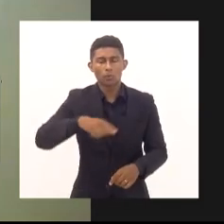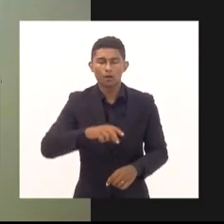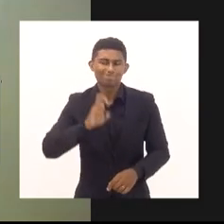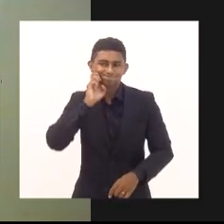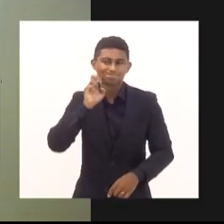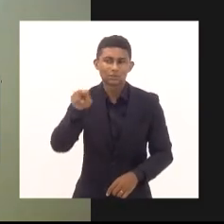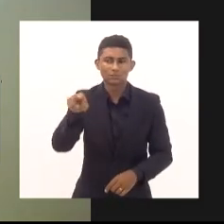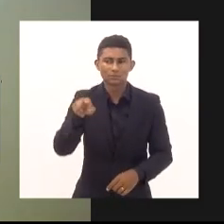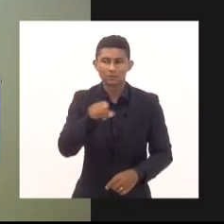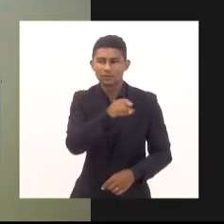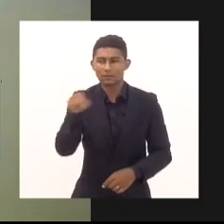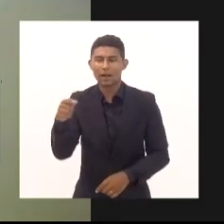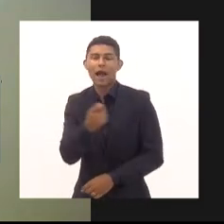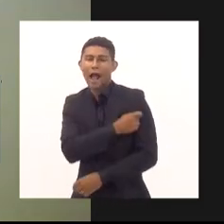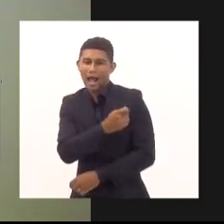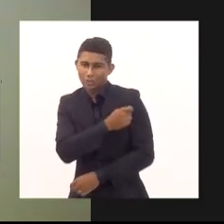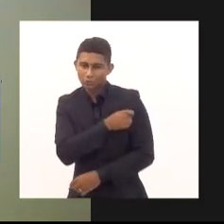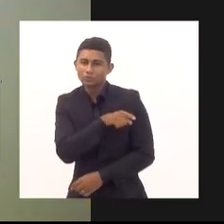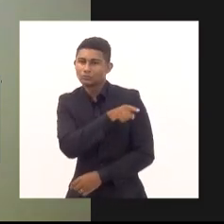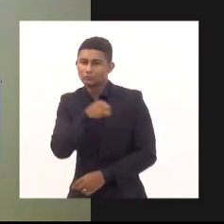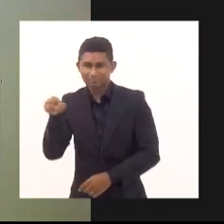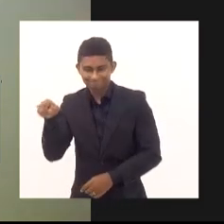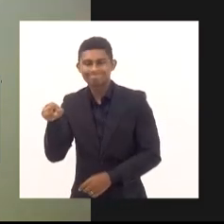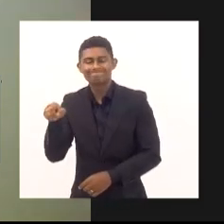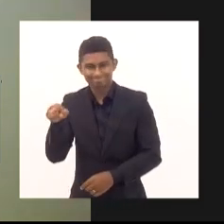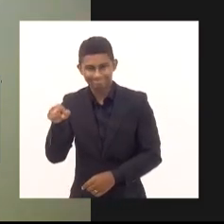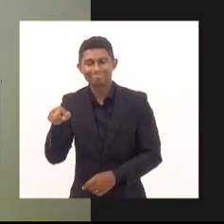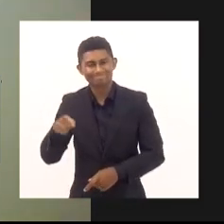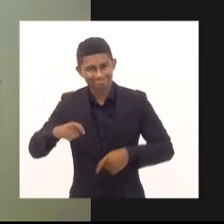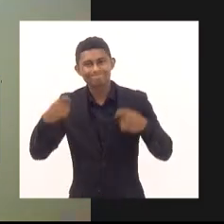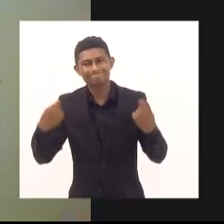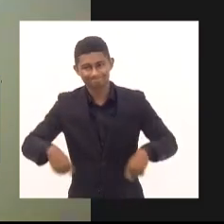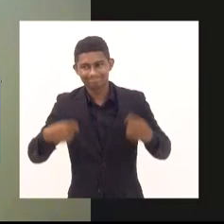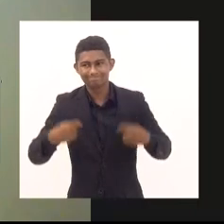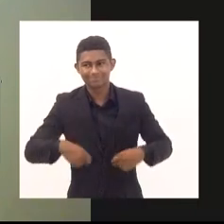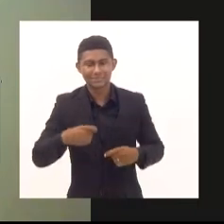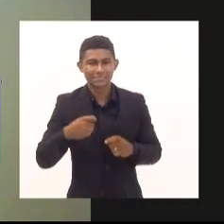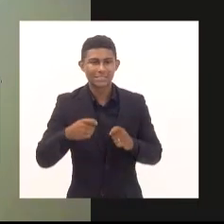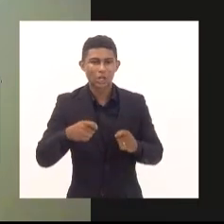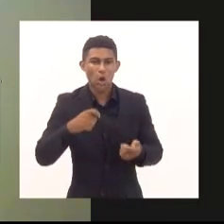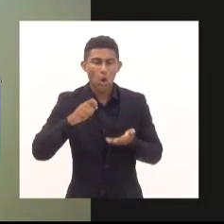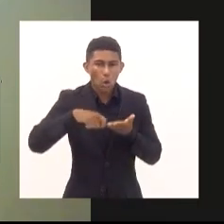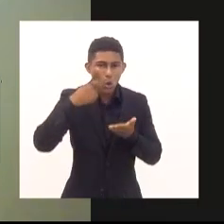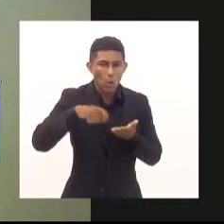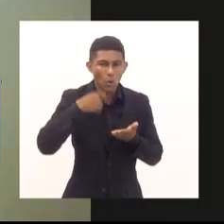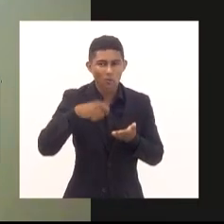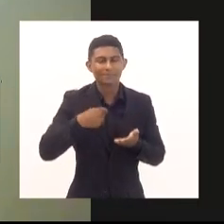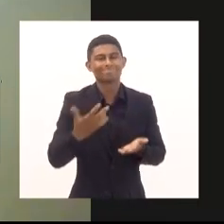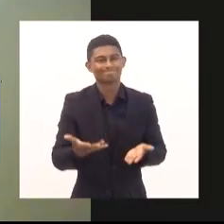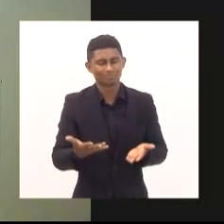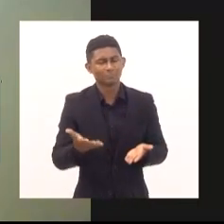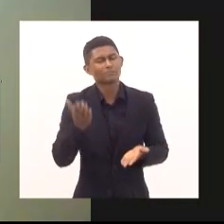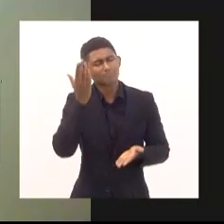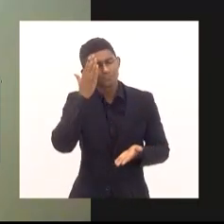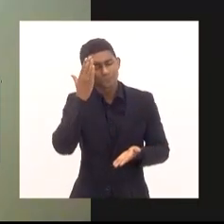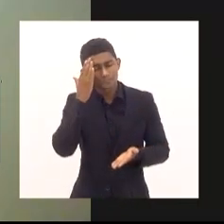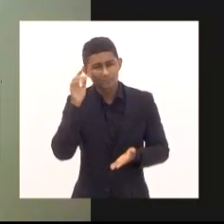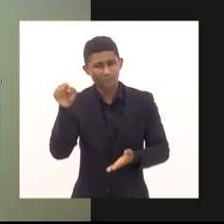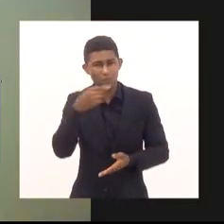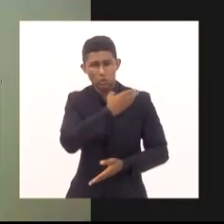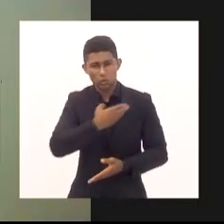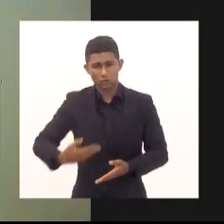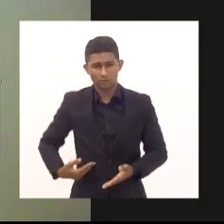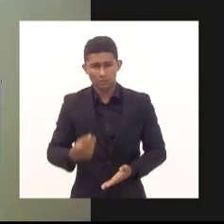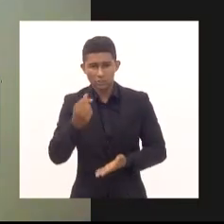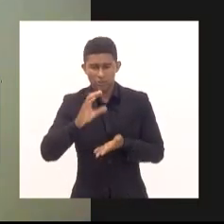alimentação. Nós tivemos aqui, lamentavelmente, casos de malversação do dinheiro público na compra de cestas